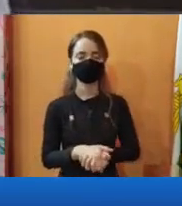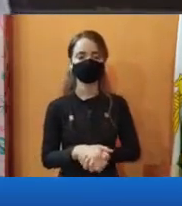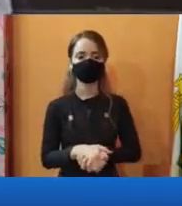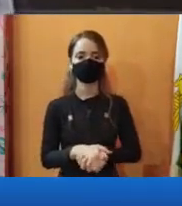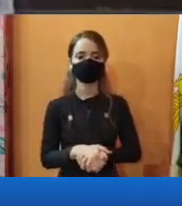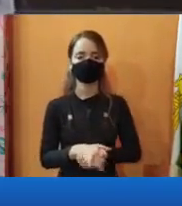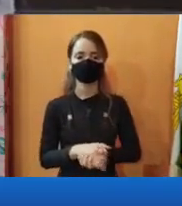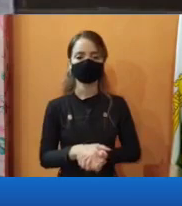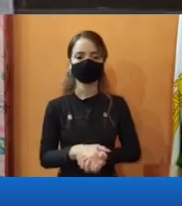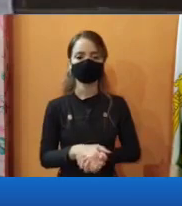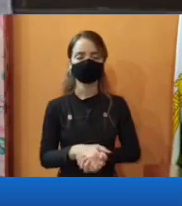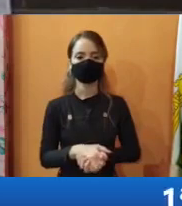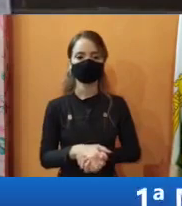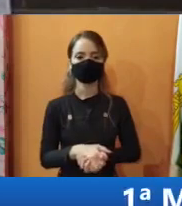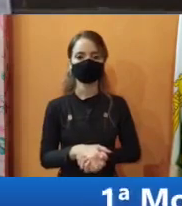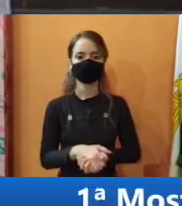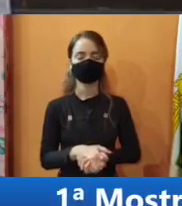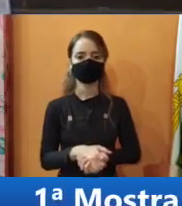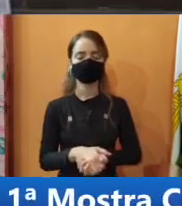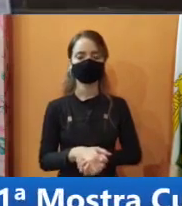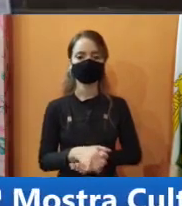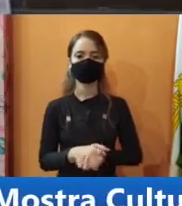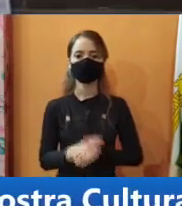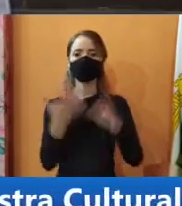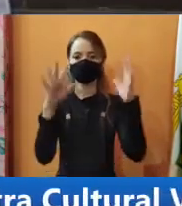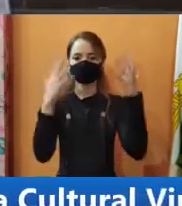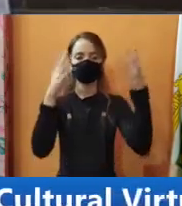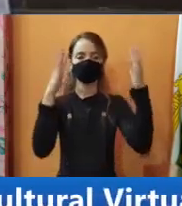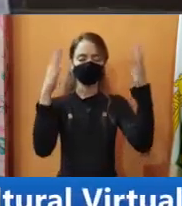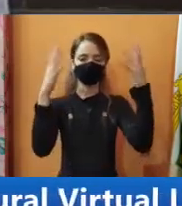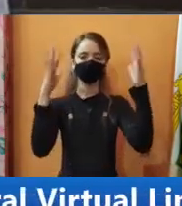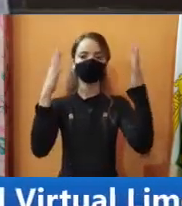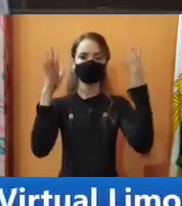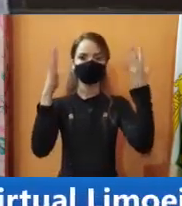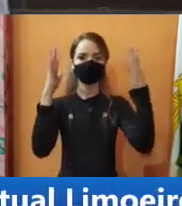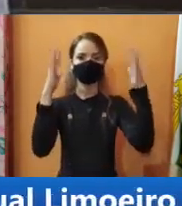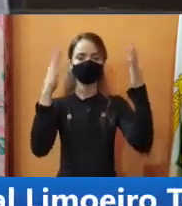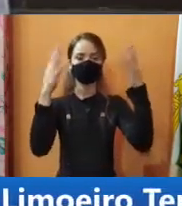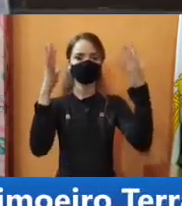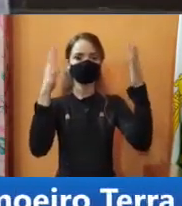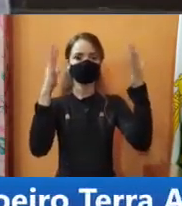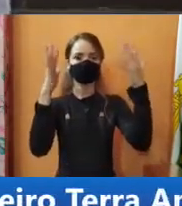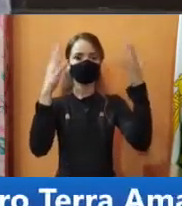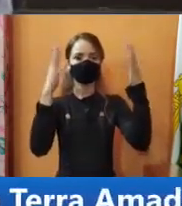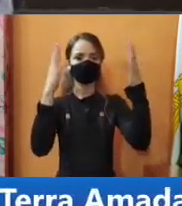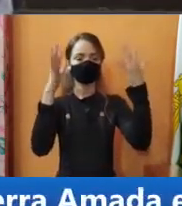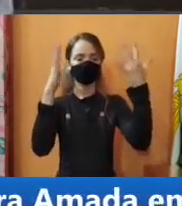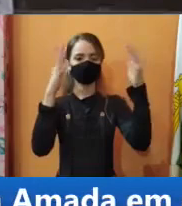do nosso secretário executivo de cultura, Cadu Ferraz. Vamos aplaudir o Osiel.